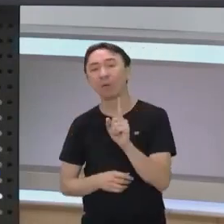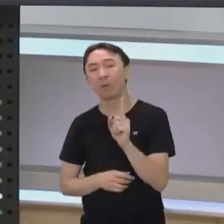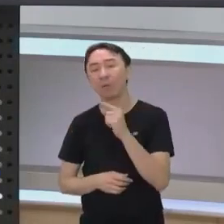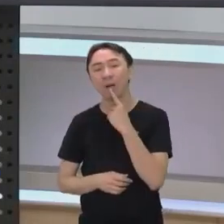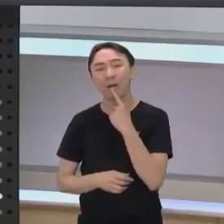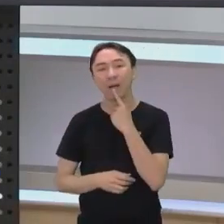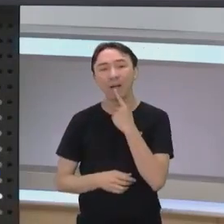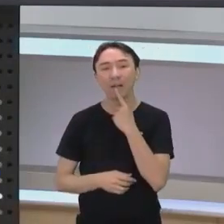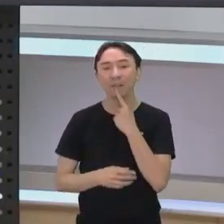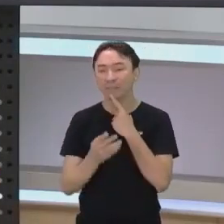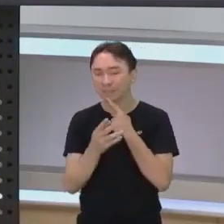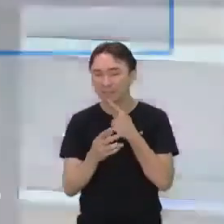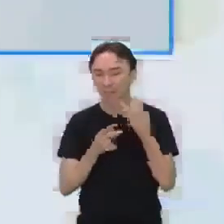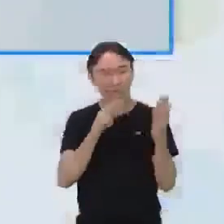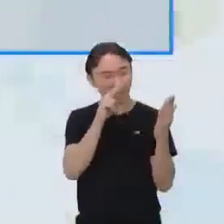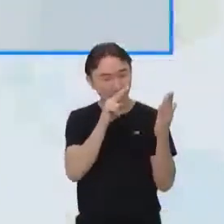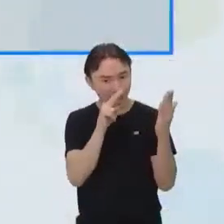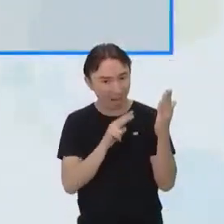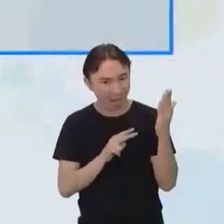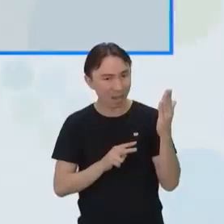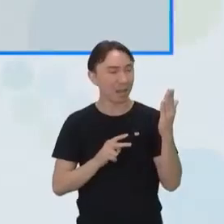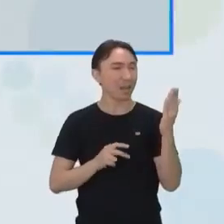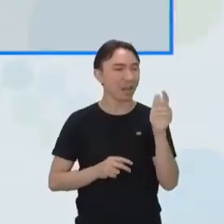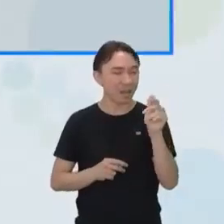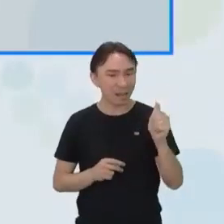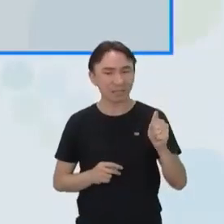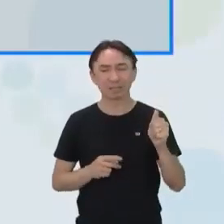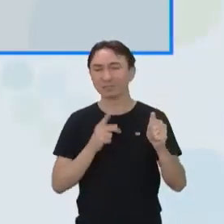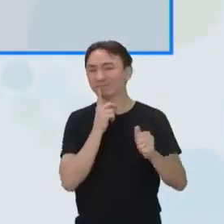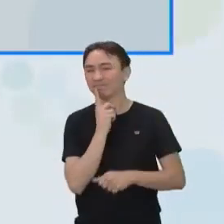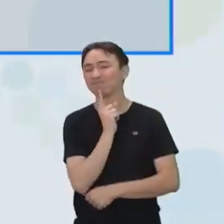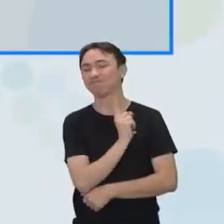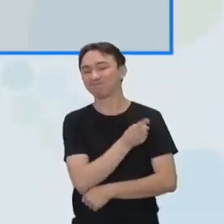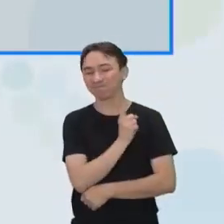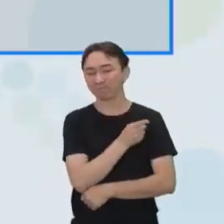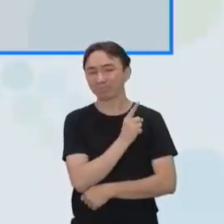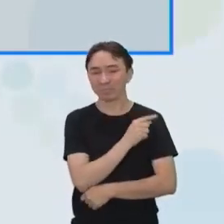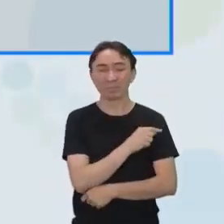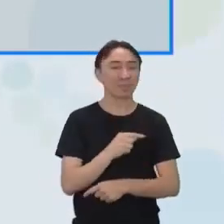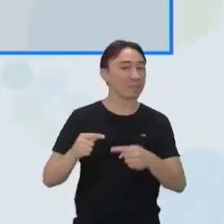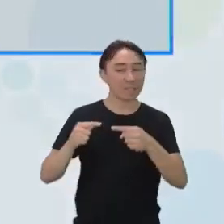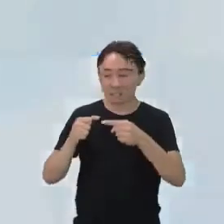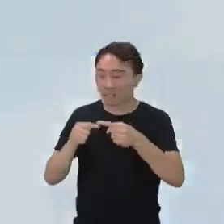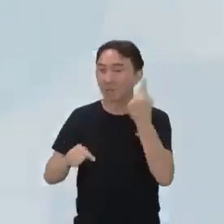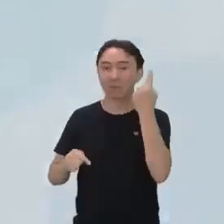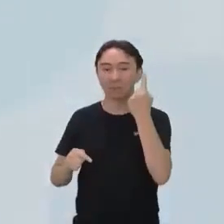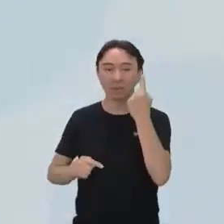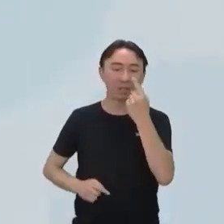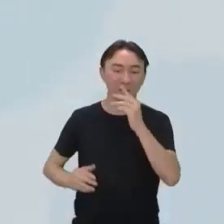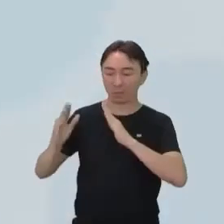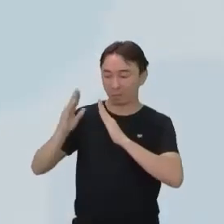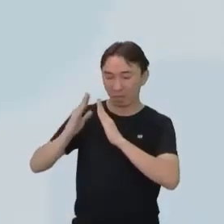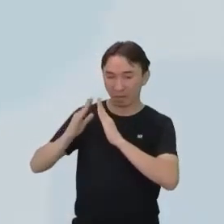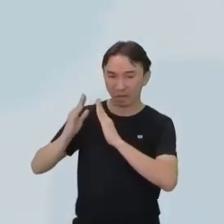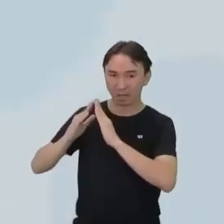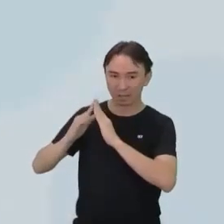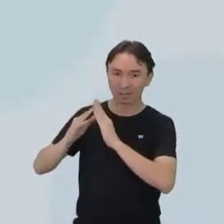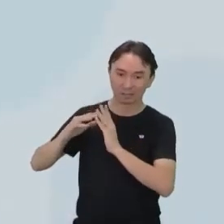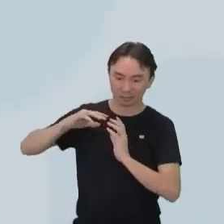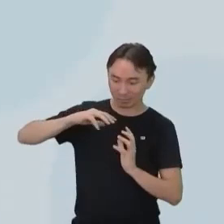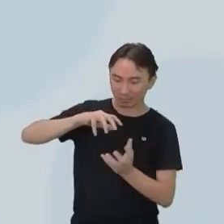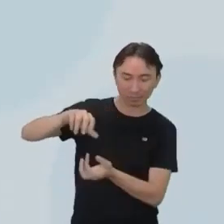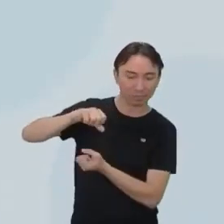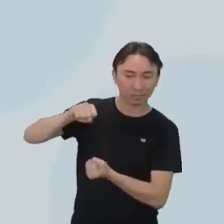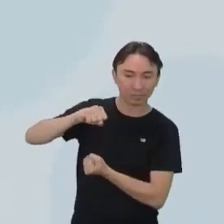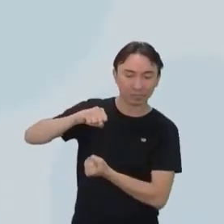alternativa, você consegue identificar ou consegue considerar, então, que essa alternativa, que é a instalação de sistemas de geração de